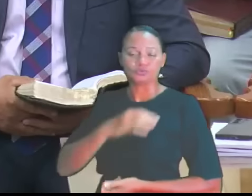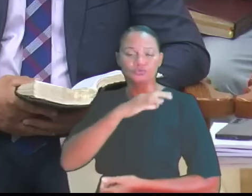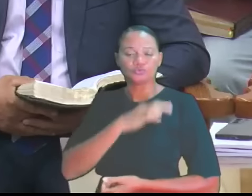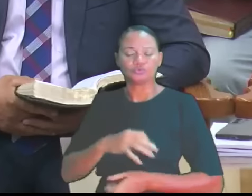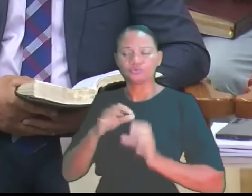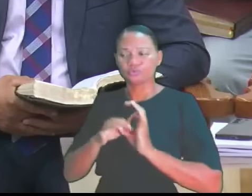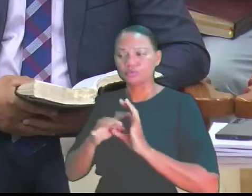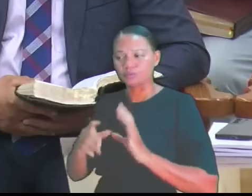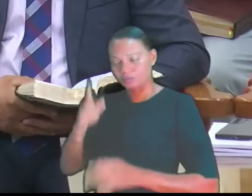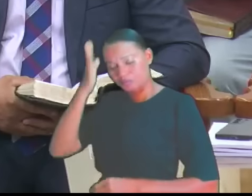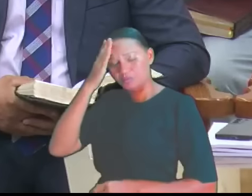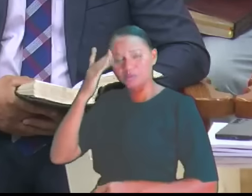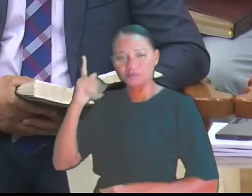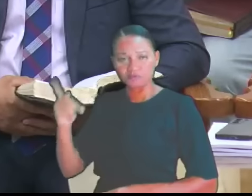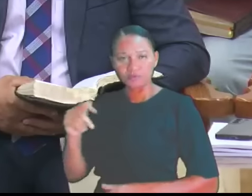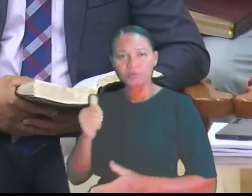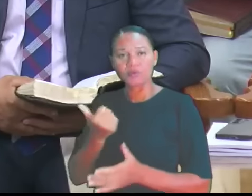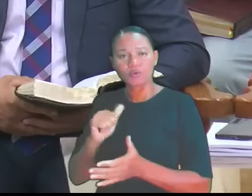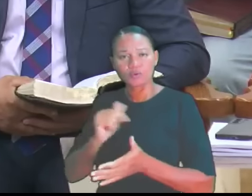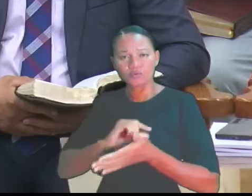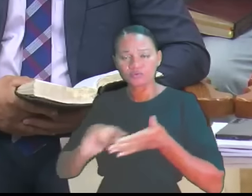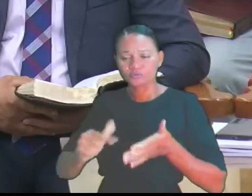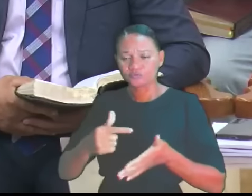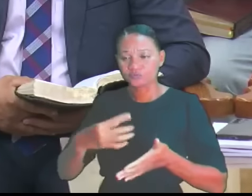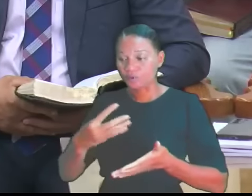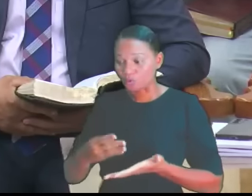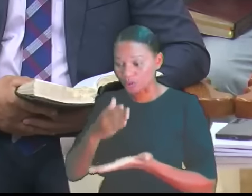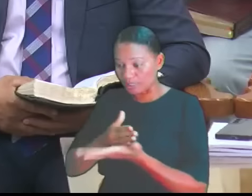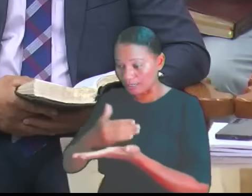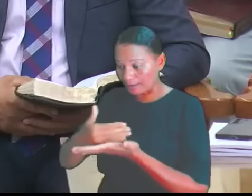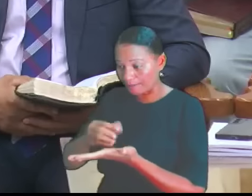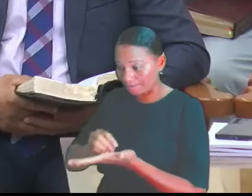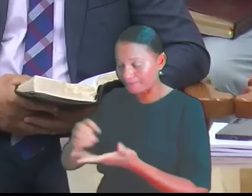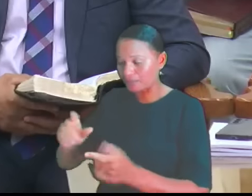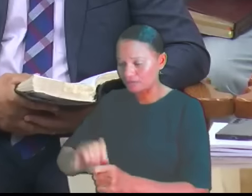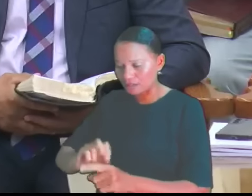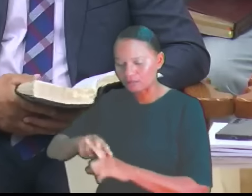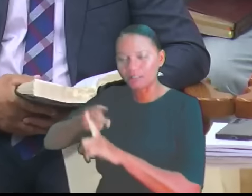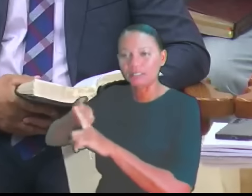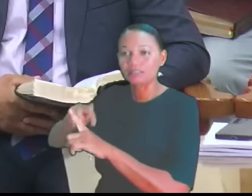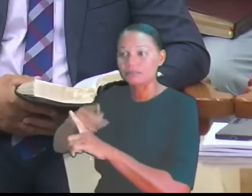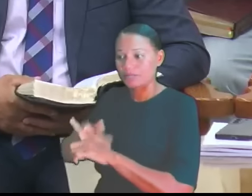Provérbios 11, 24, diz que aquele que reparte lhe acrescenta, mas o que retém até o que tem perde.